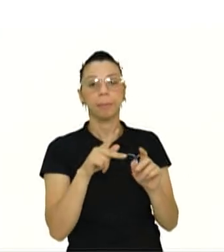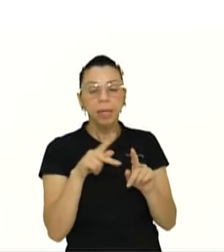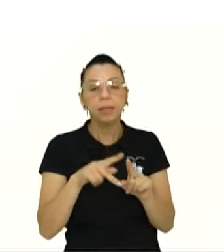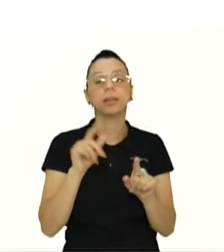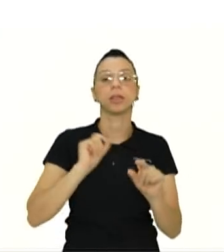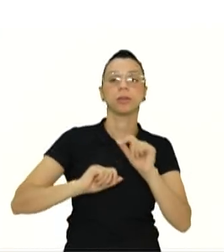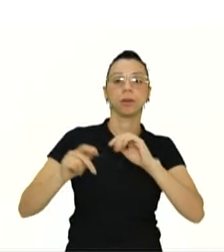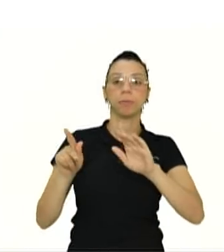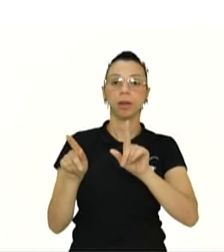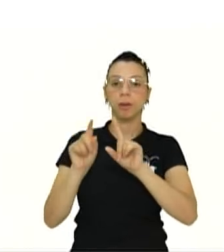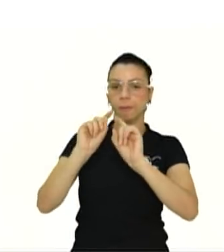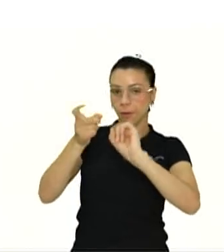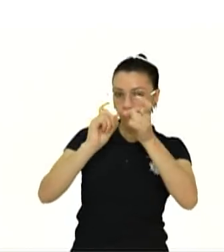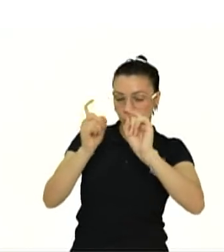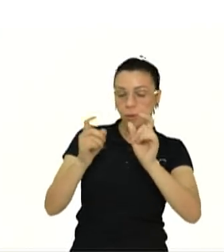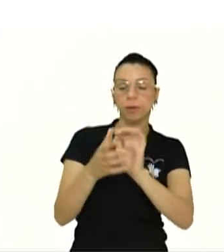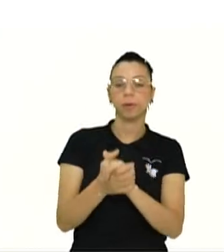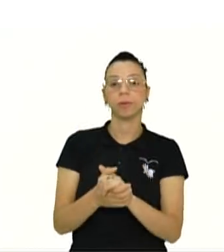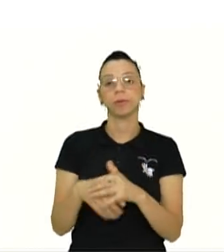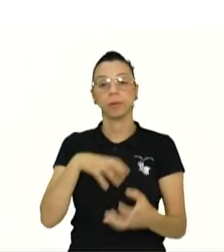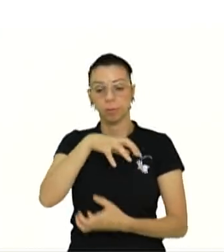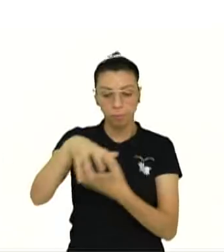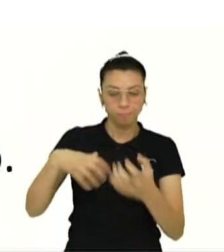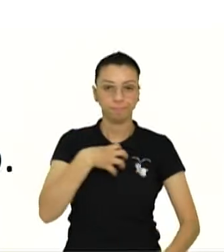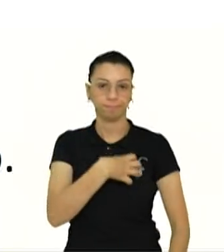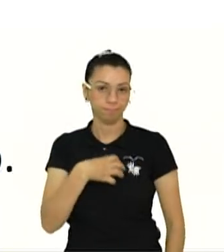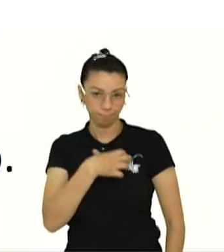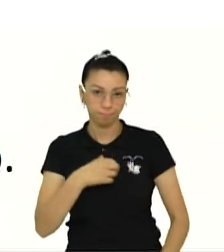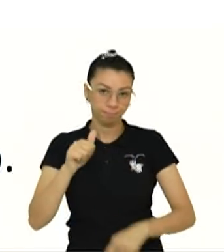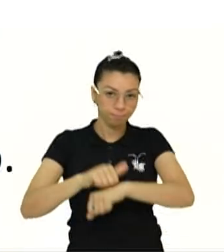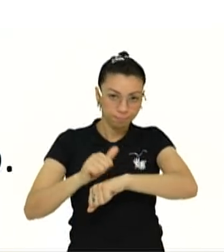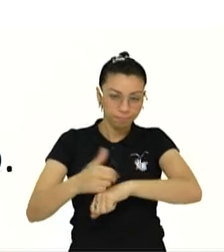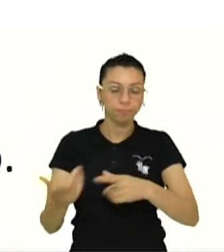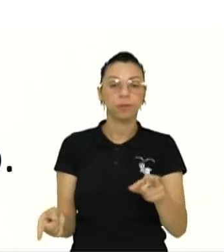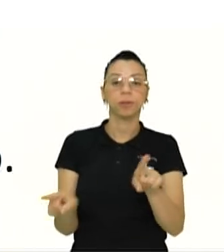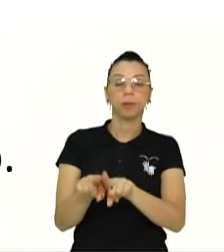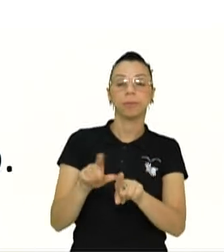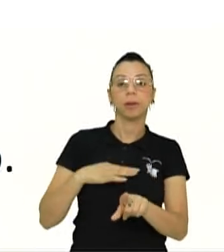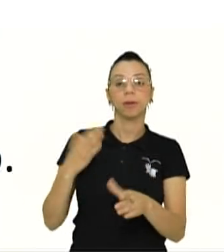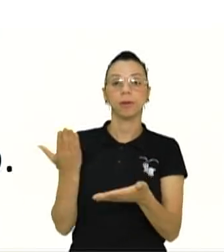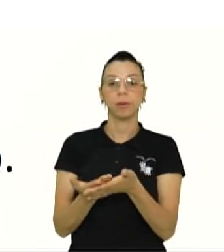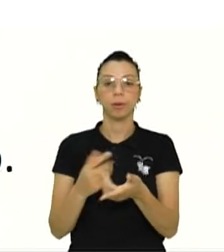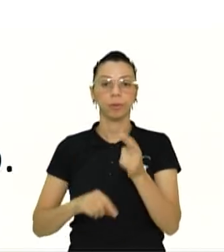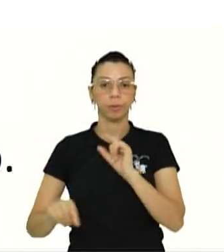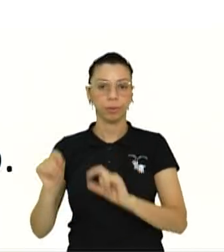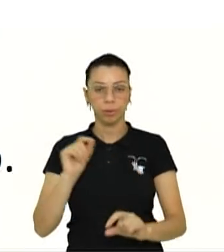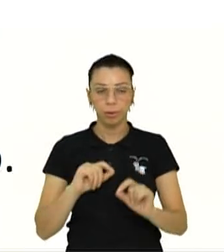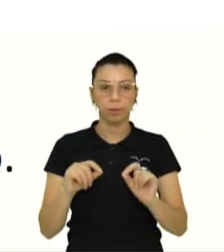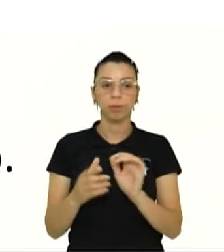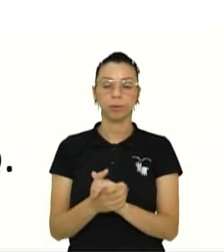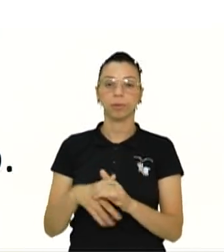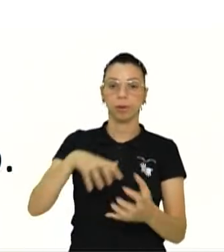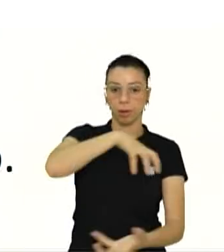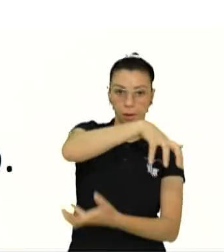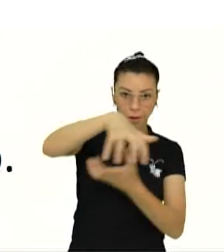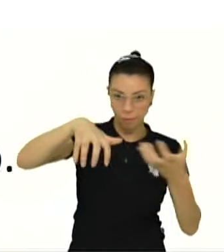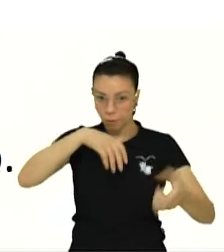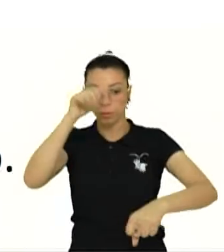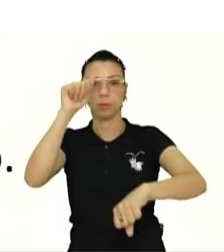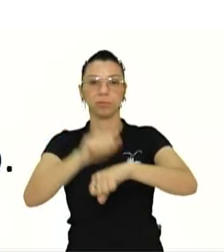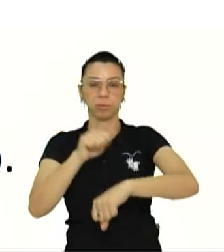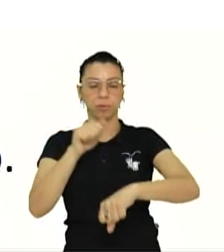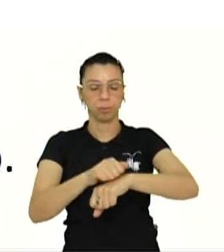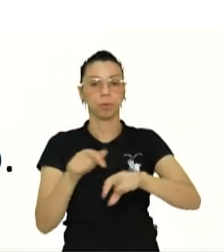o descontentamento que o professor acabou de explicar dos plebeus, e nessa aula nós vamos fechar agora. Revolta dos plebeus, agora sim,